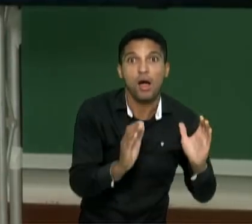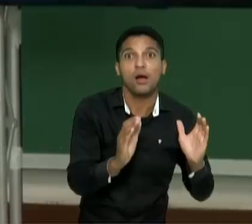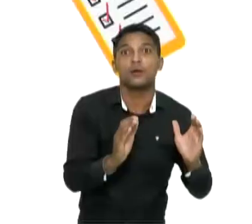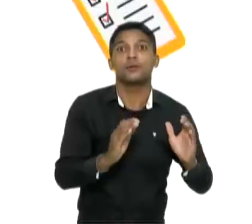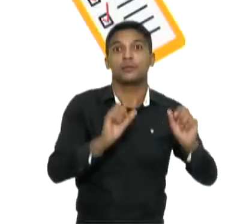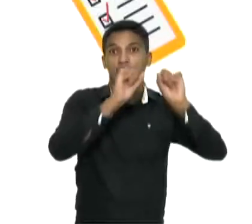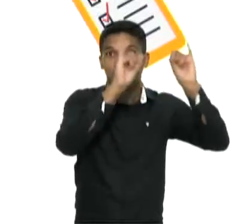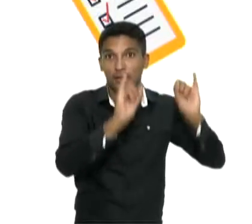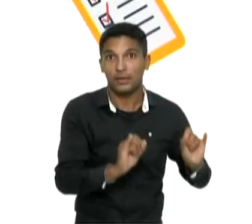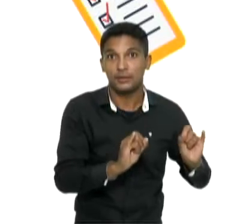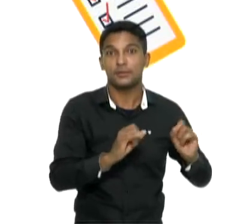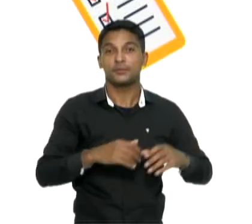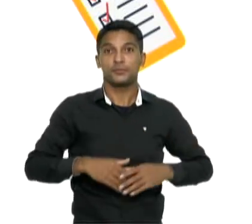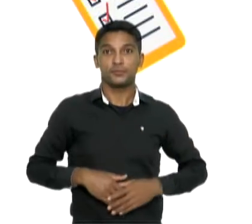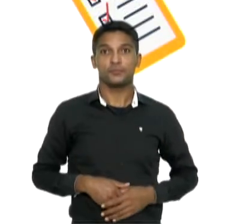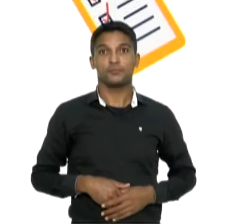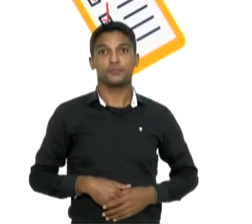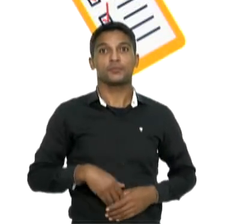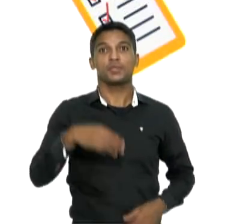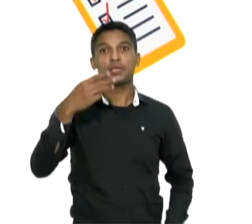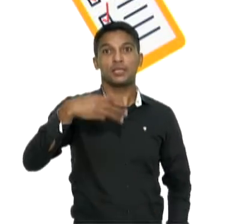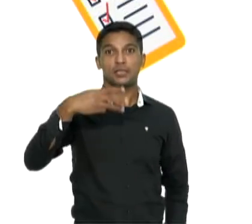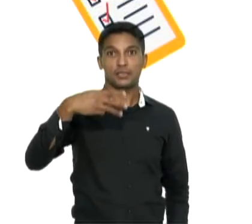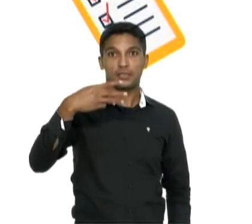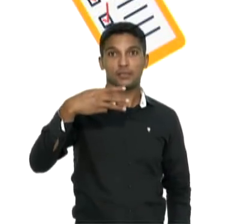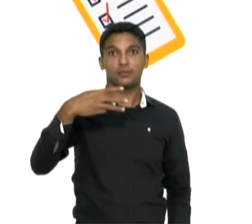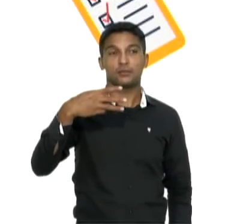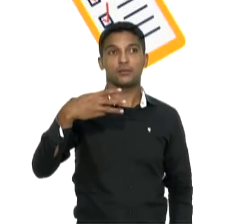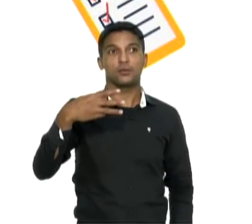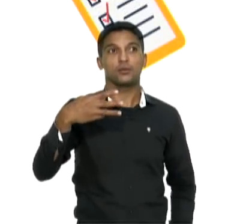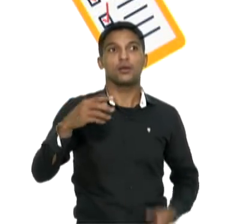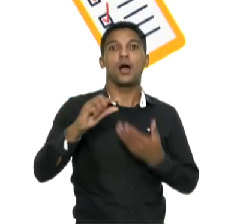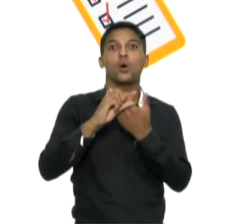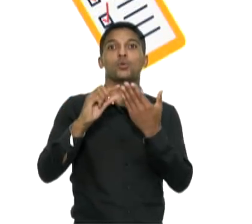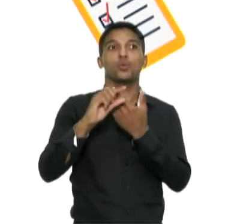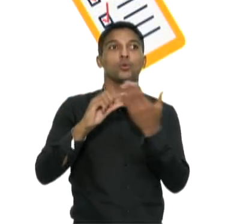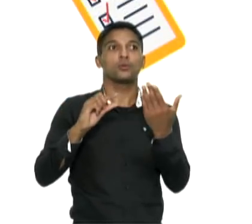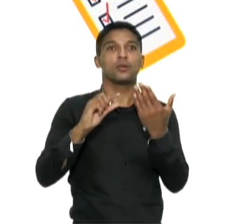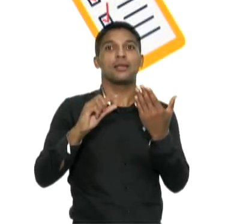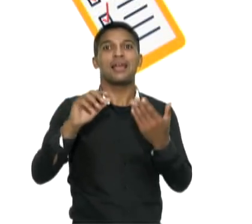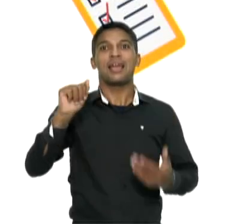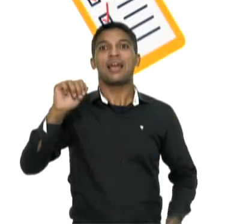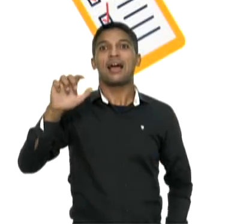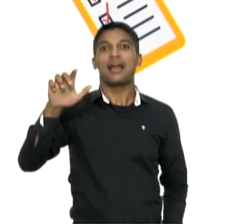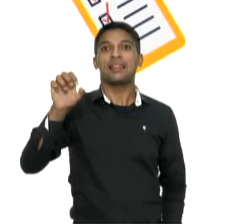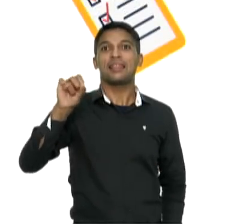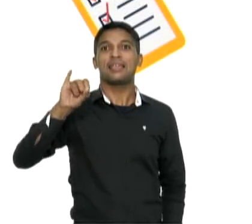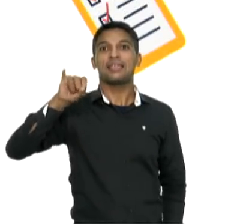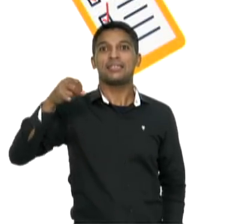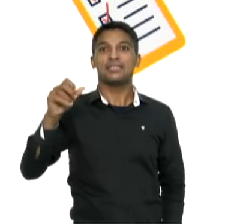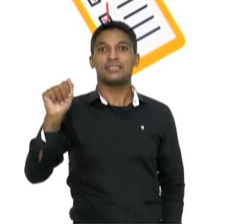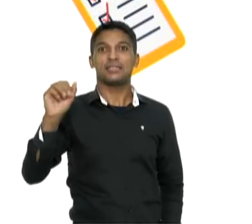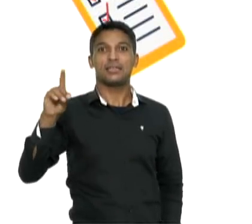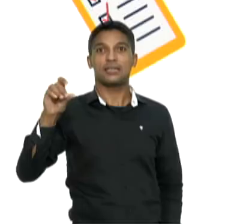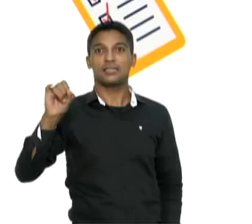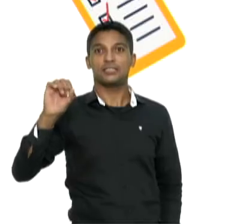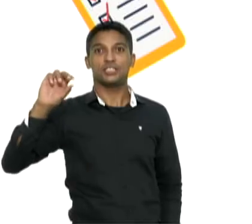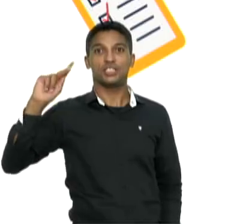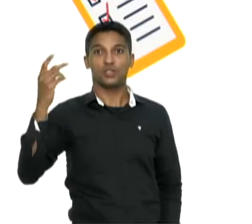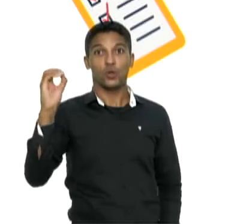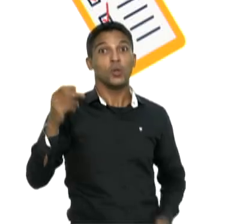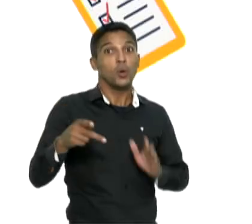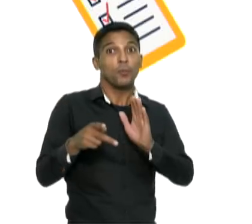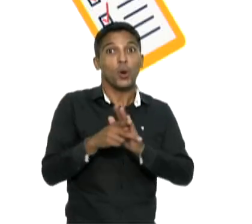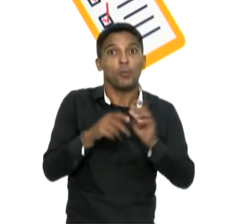3. A arte de Antônio Francisco Lisboa, Aleijadinho, né? Que é o apelido, se ajusta melhor